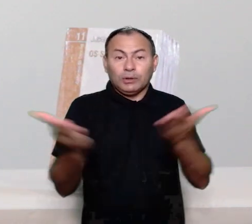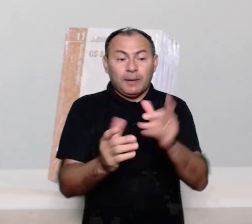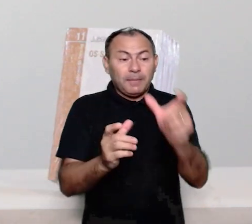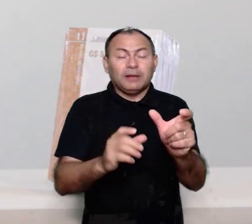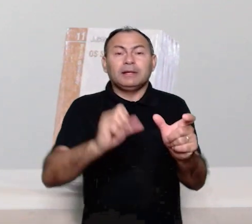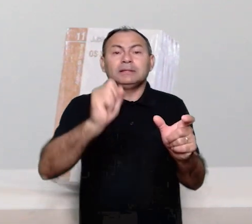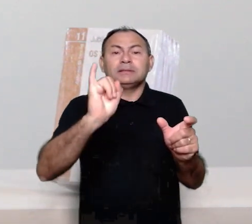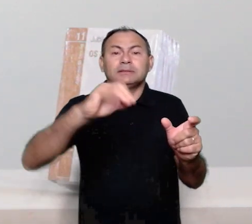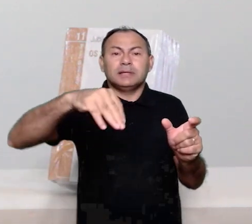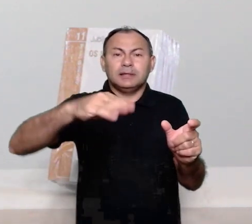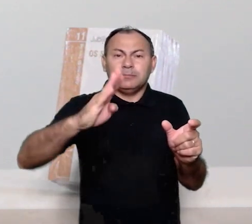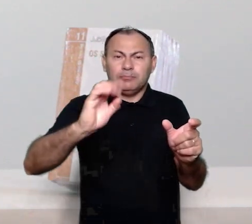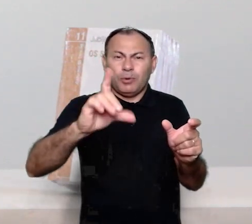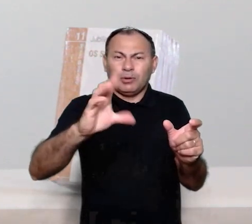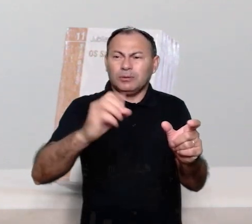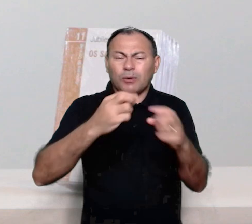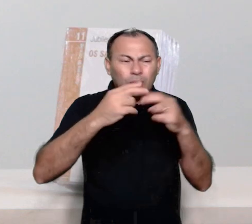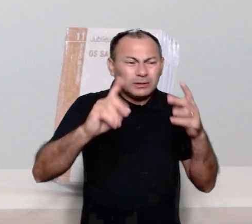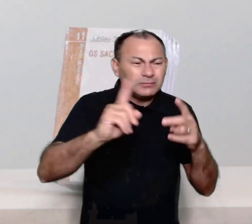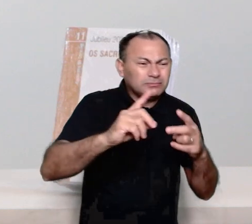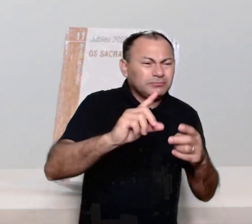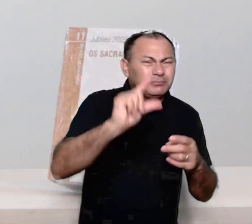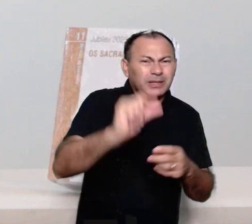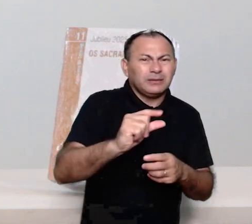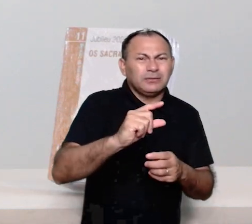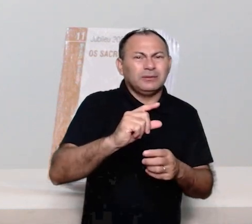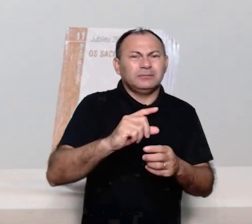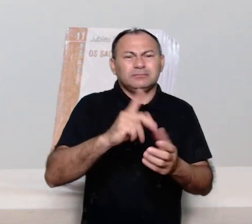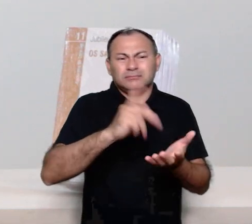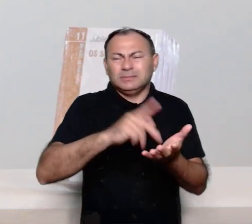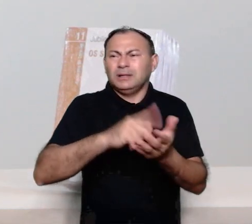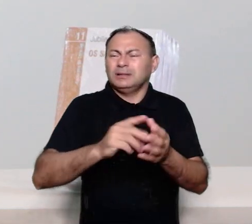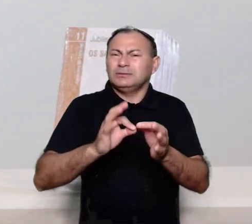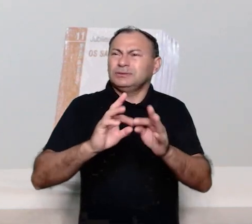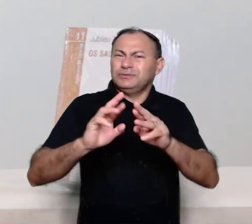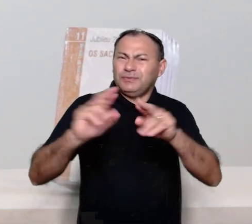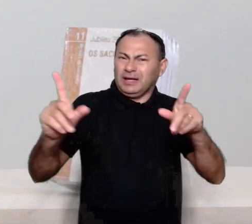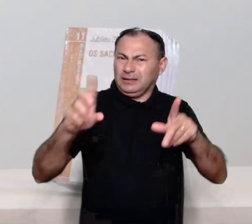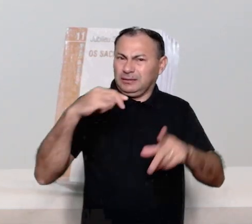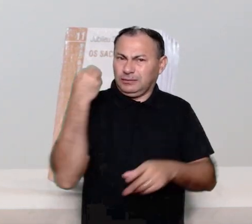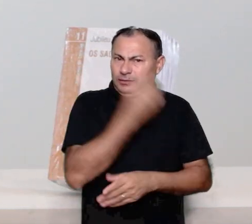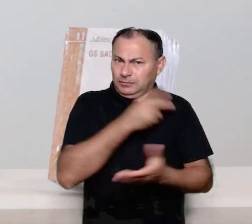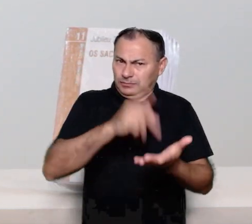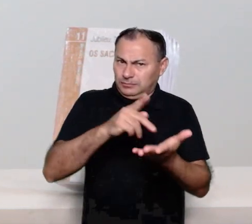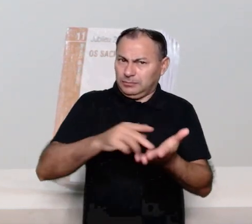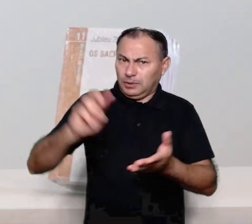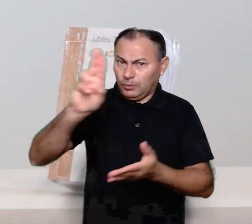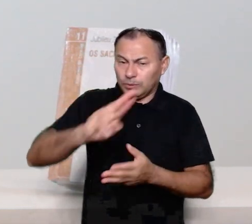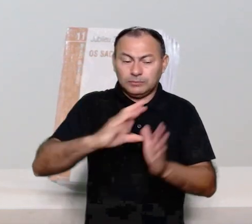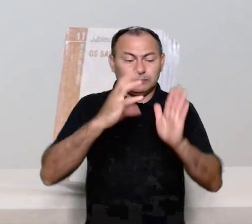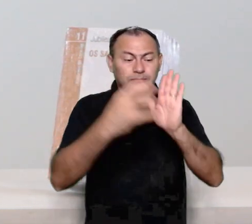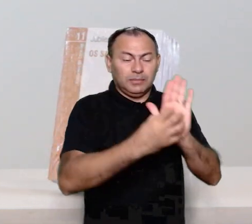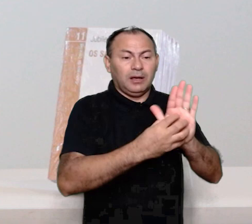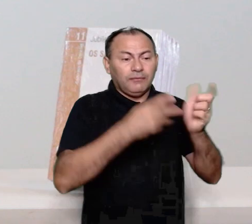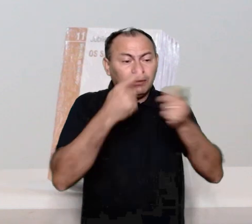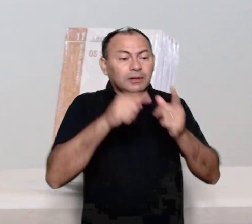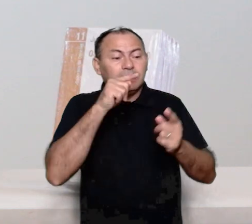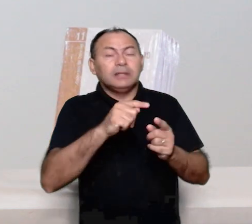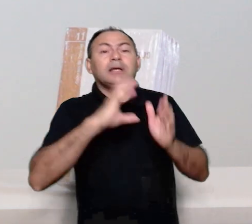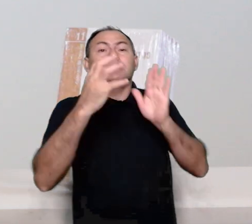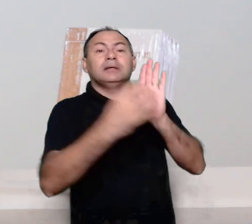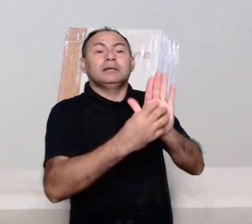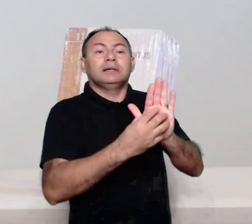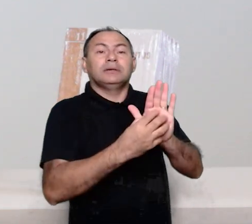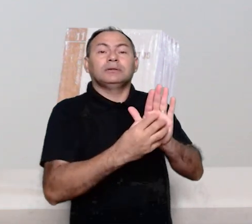símbolo, que trata-se de algo menos real, talvez algo muito distante da nossa realidade, tanto que quando nós utilizamos o símbolo, dizemos, isso